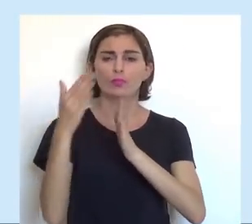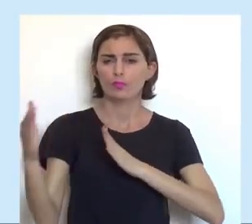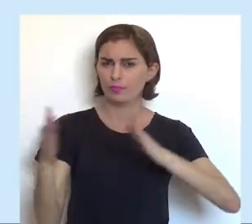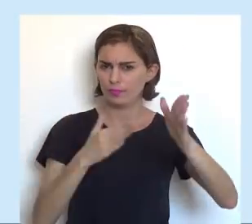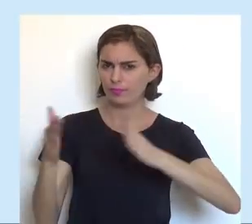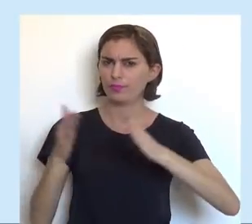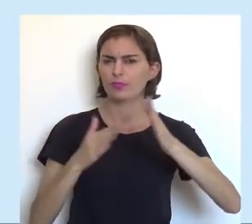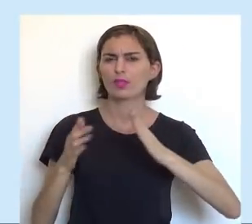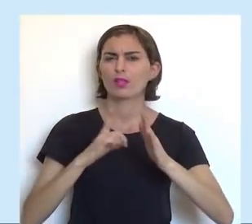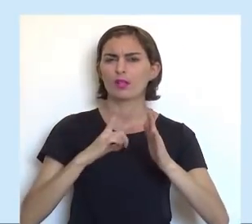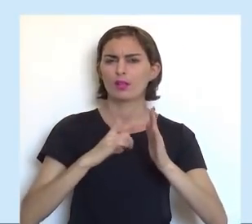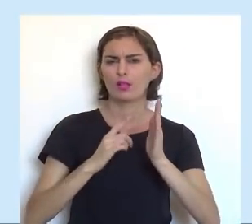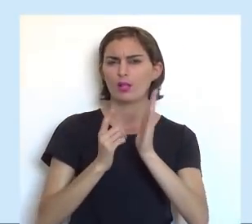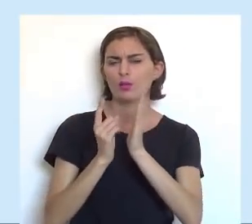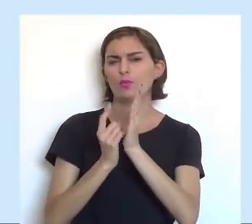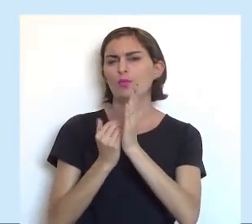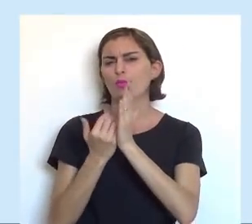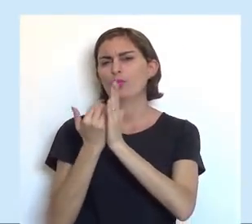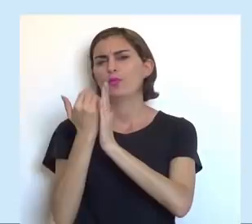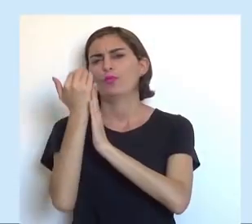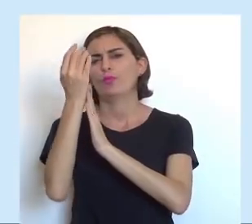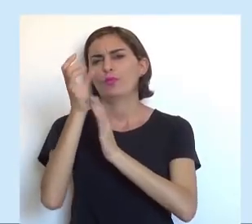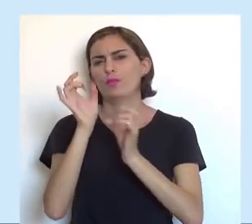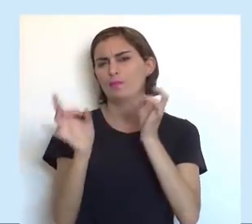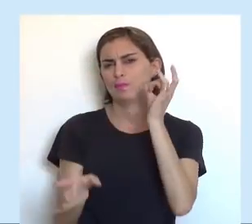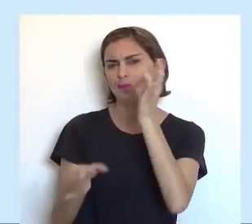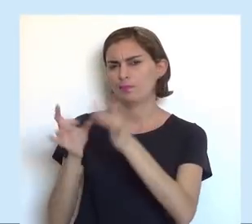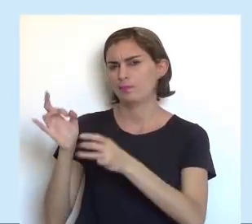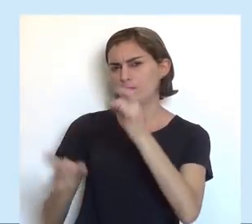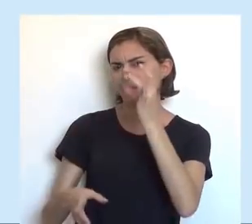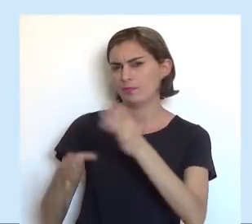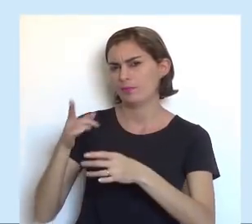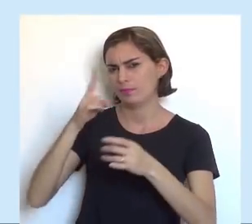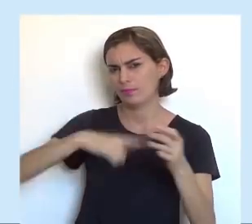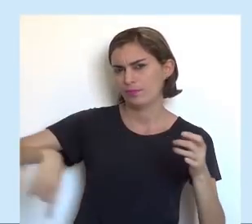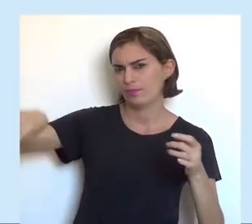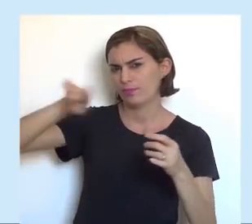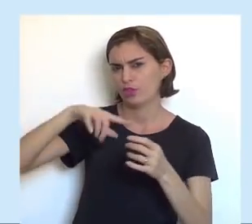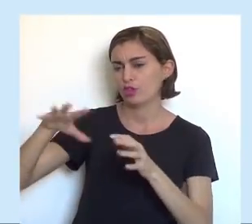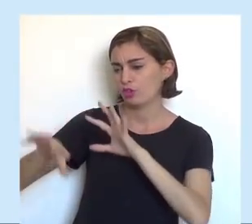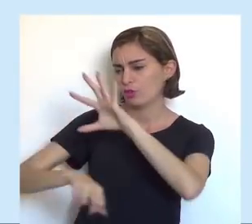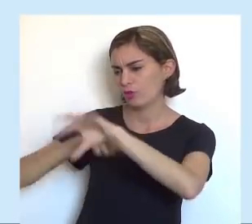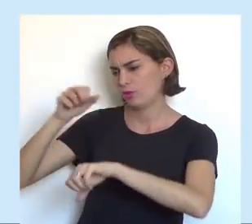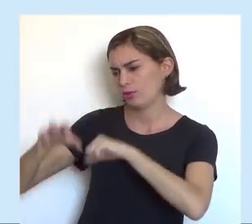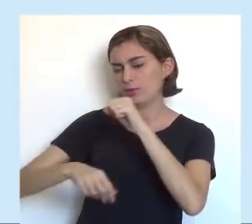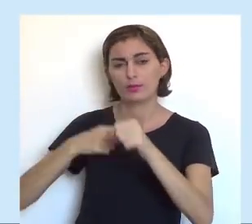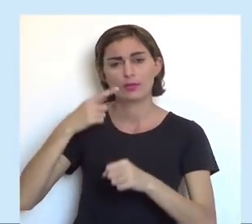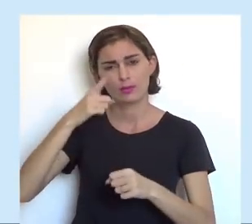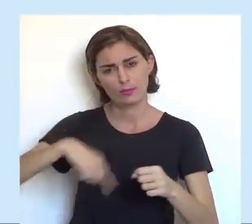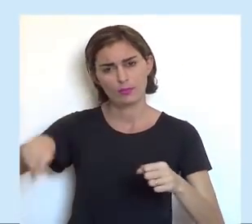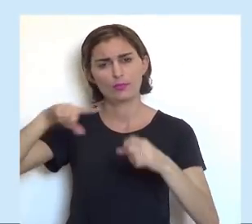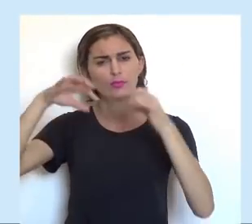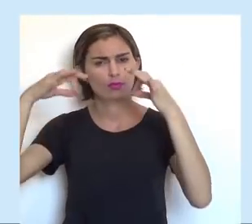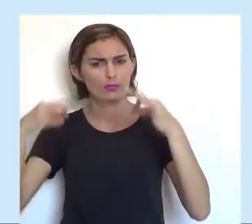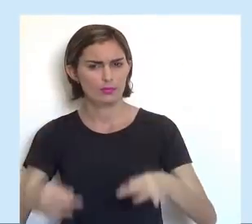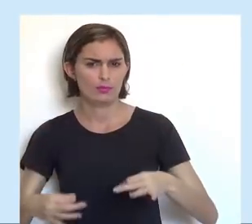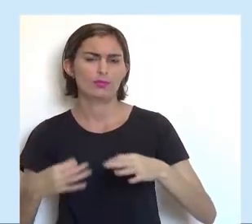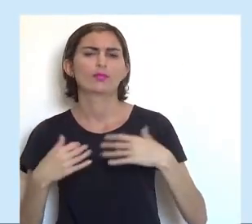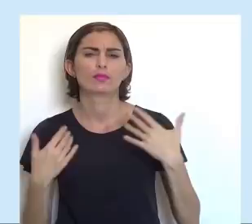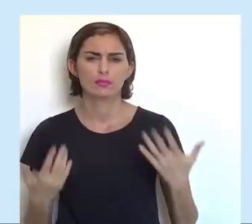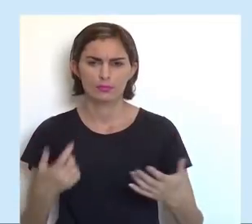período houve um decréscimo na taxa de reposição, de retirada, de destinação correta de